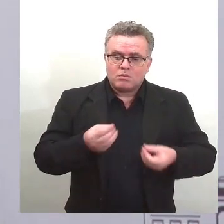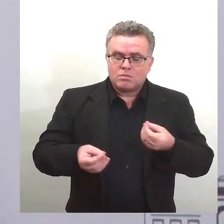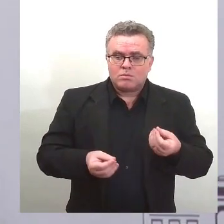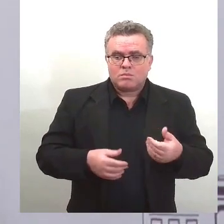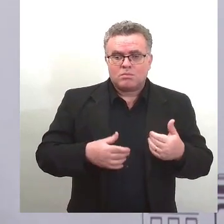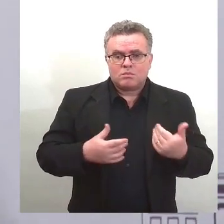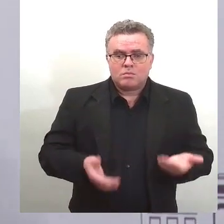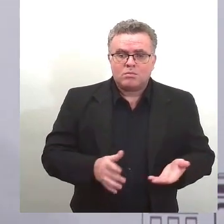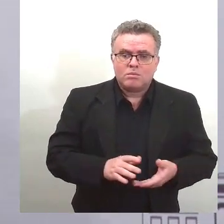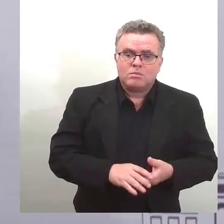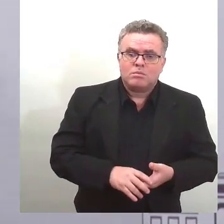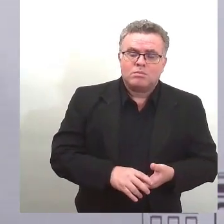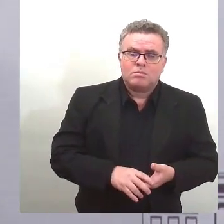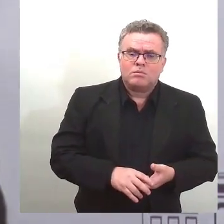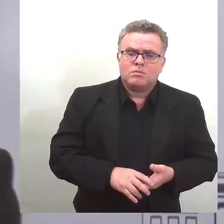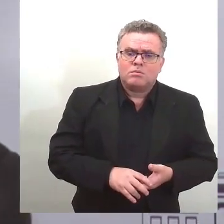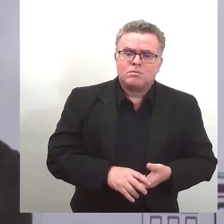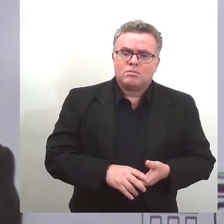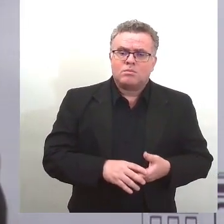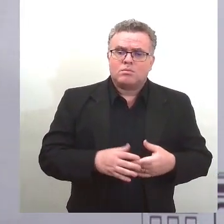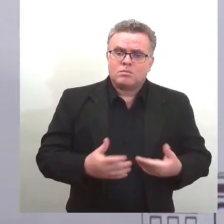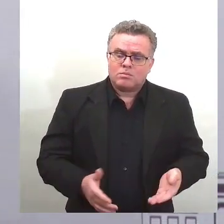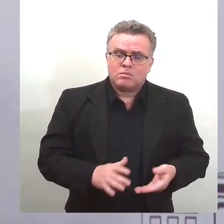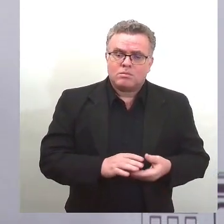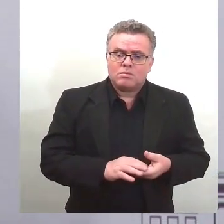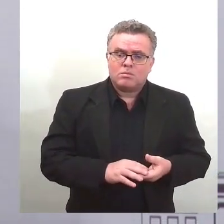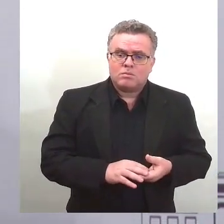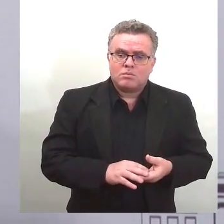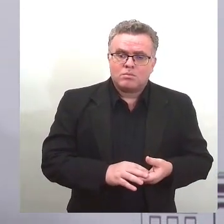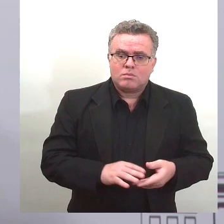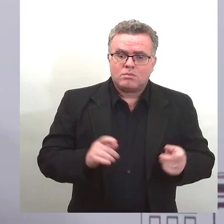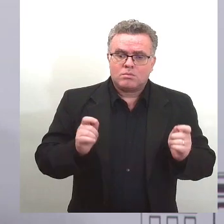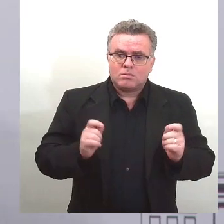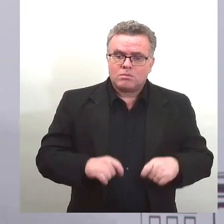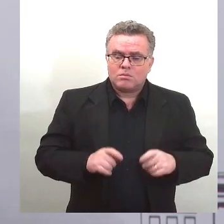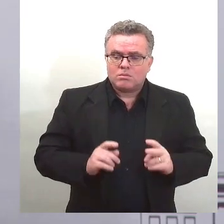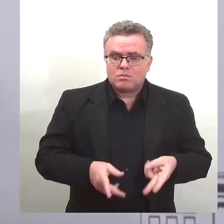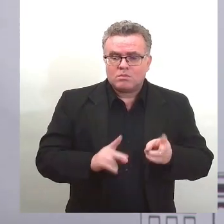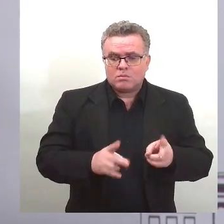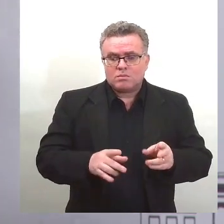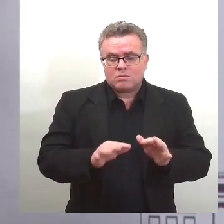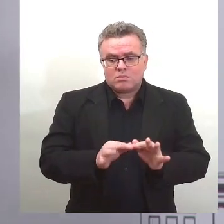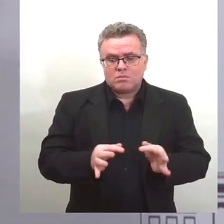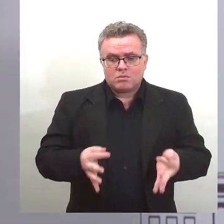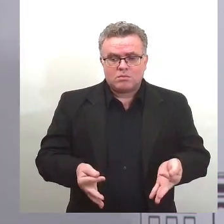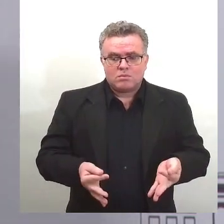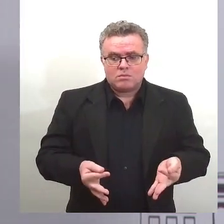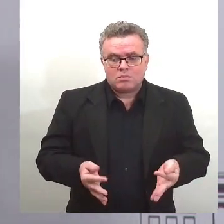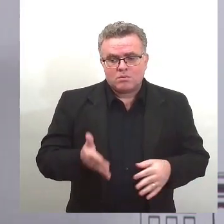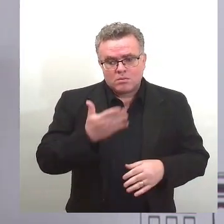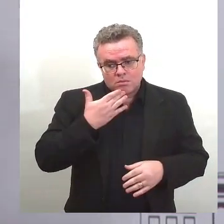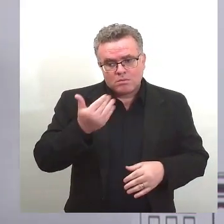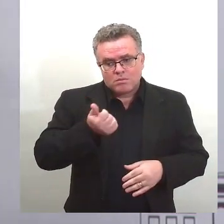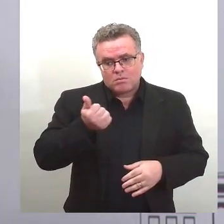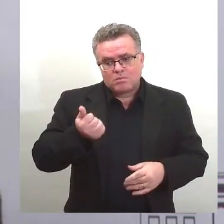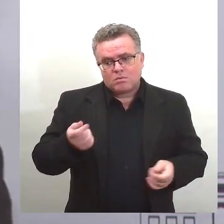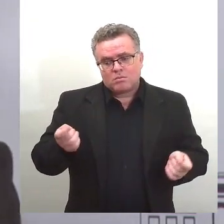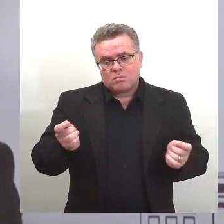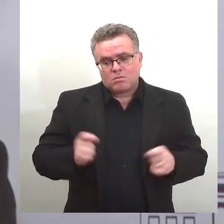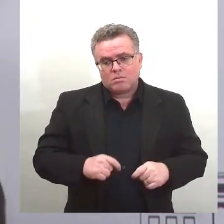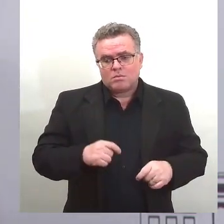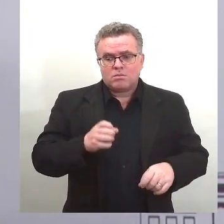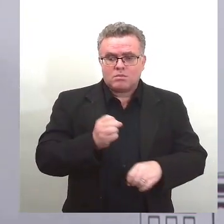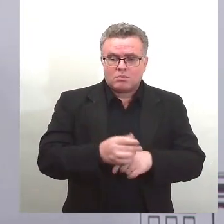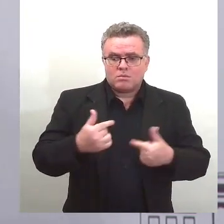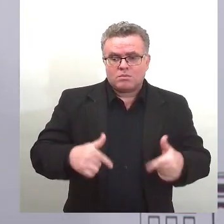a atualização do plano de cargos e salários da categoria, bem como melhores condições de trabalho